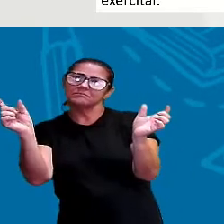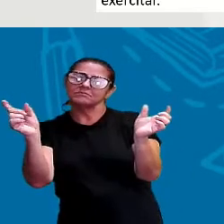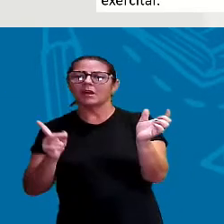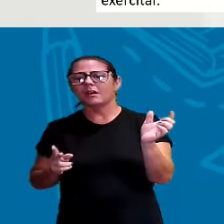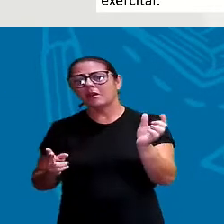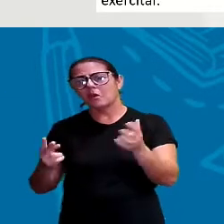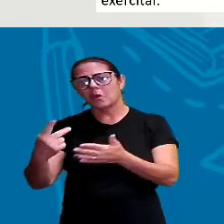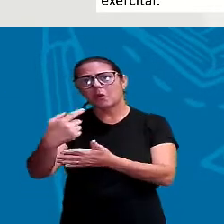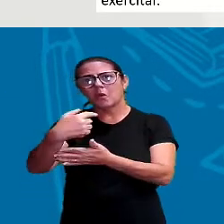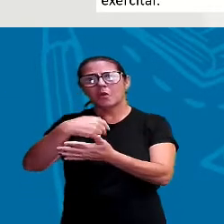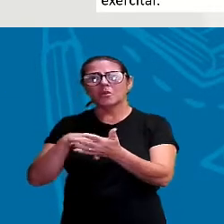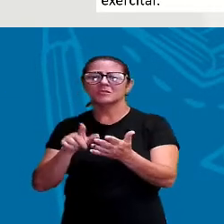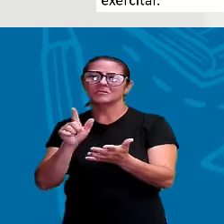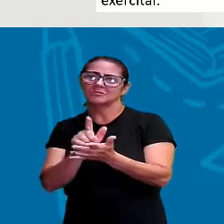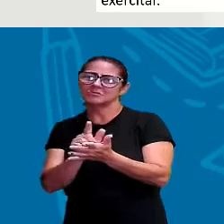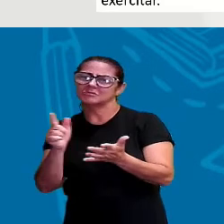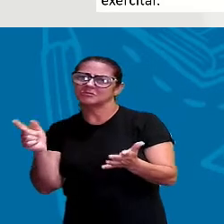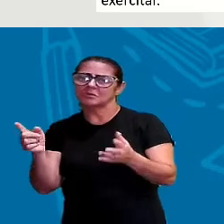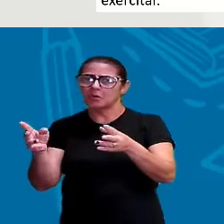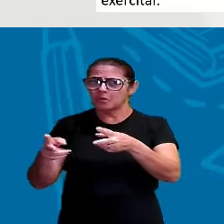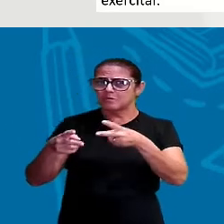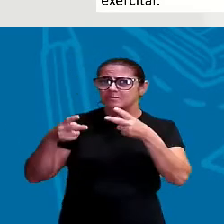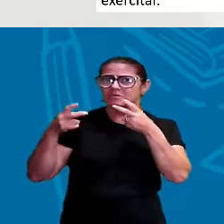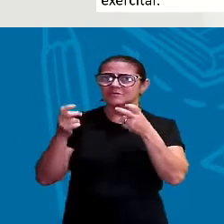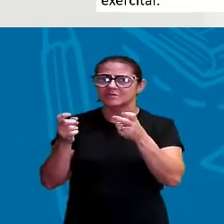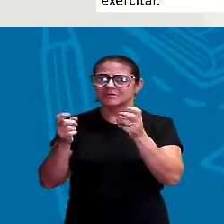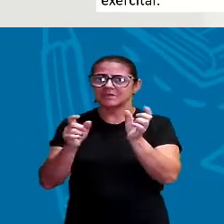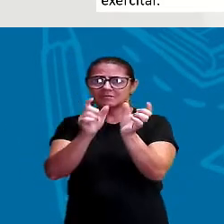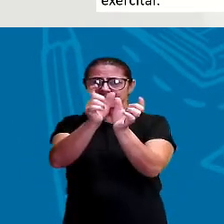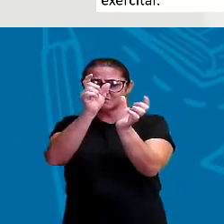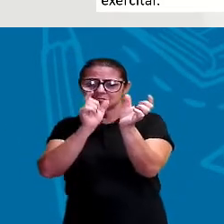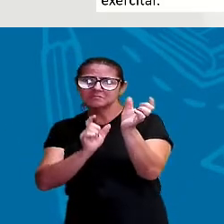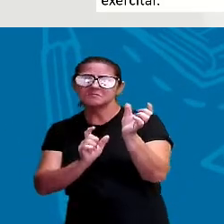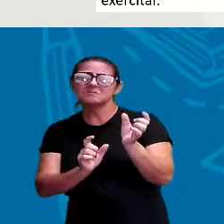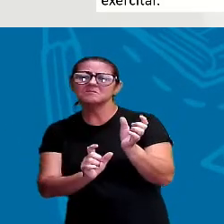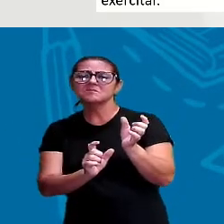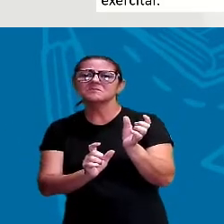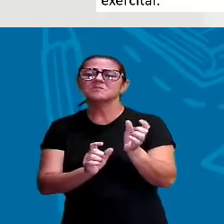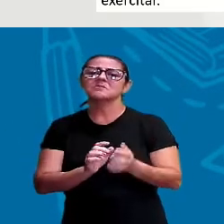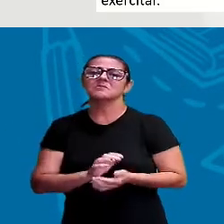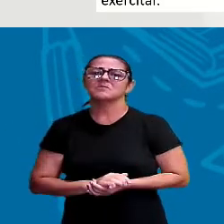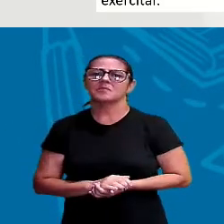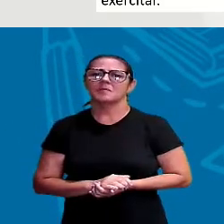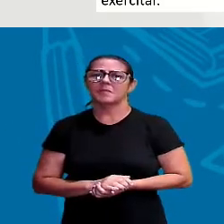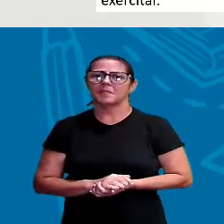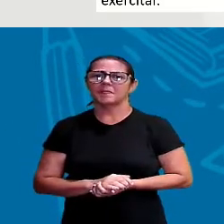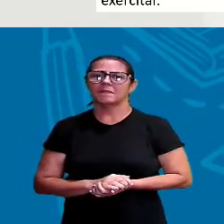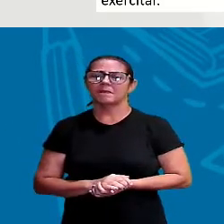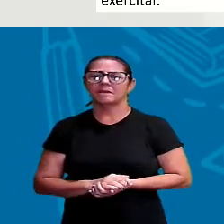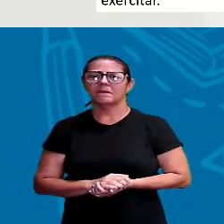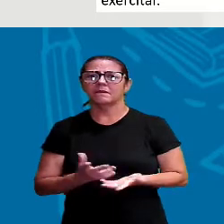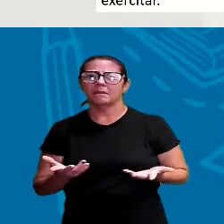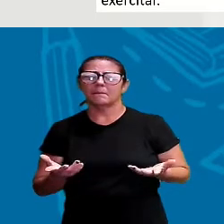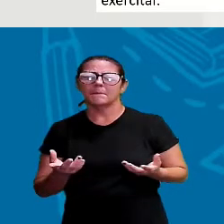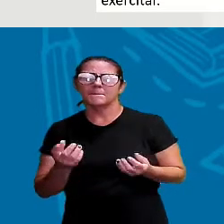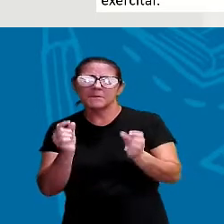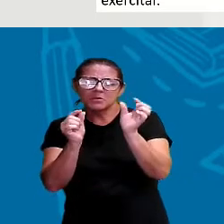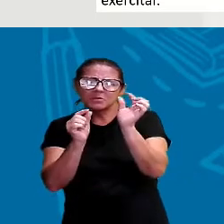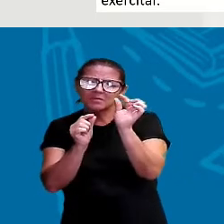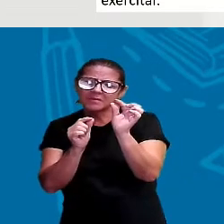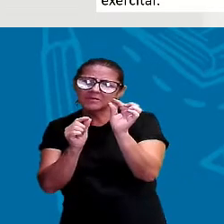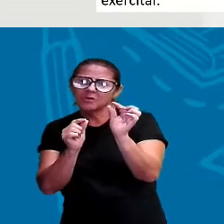recorte de jornal. Observa na tirinha abaixo que eu tenho aí Claro que para vocês aí de casa pode estar no formato